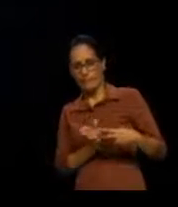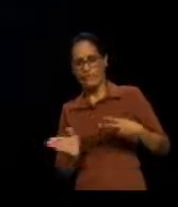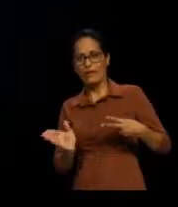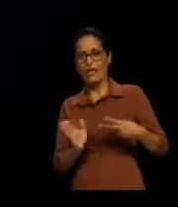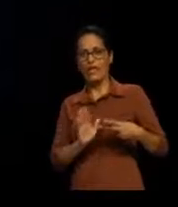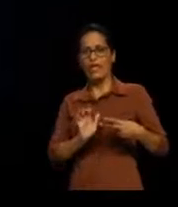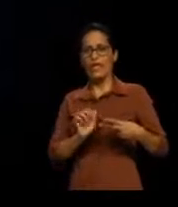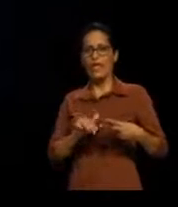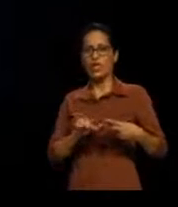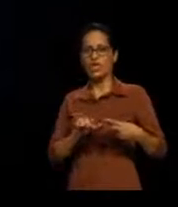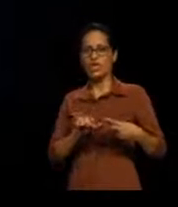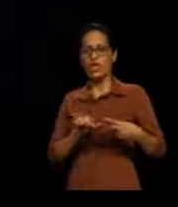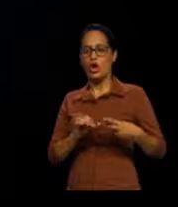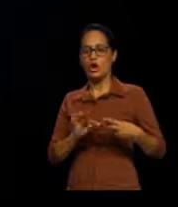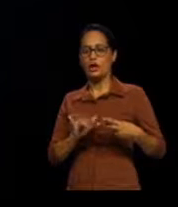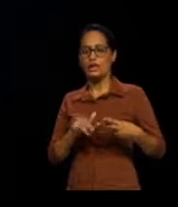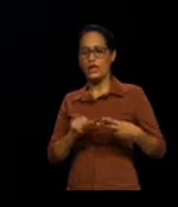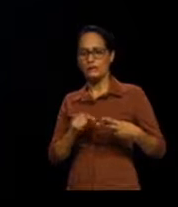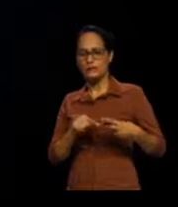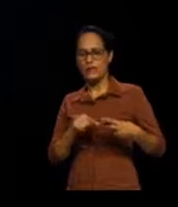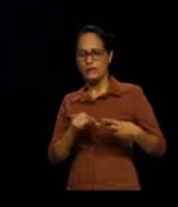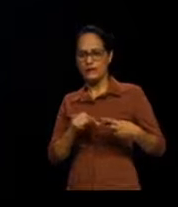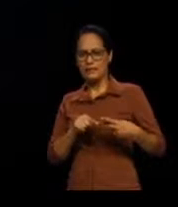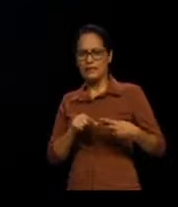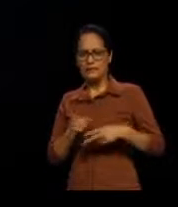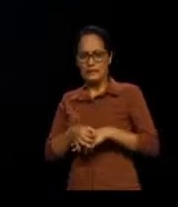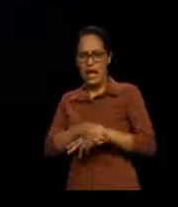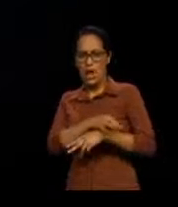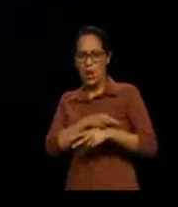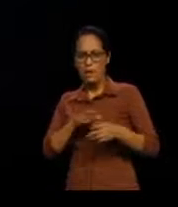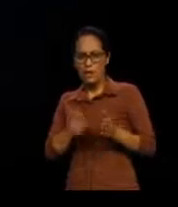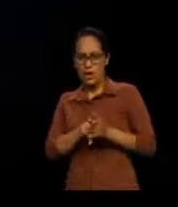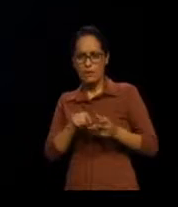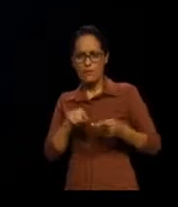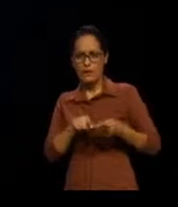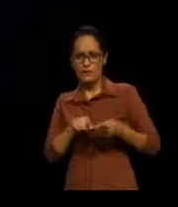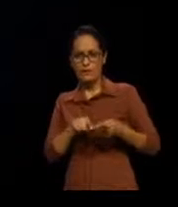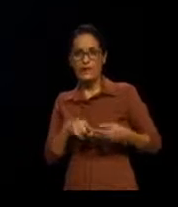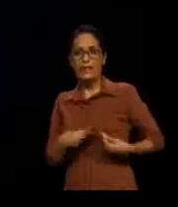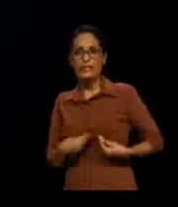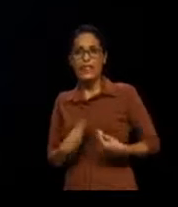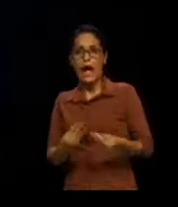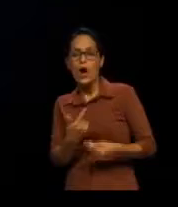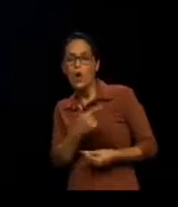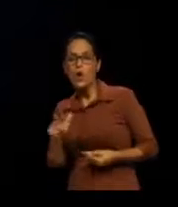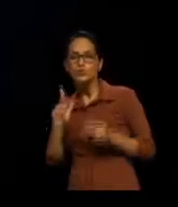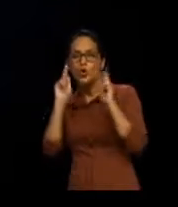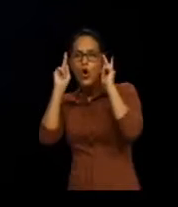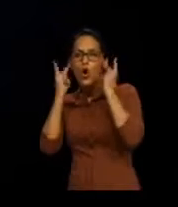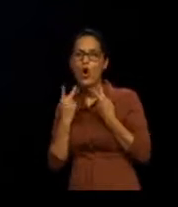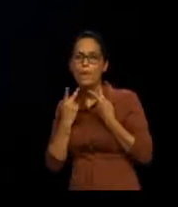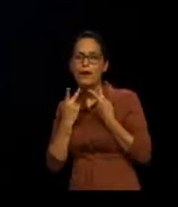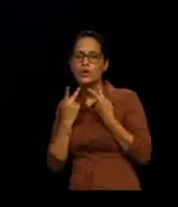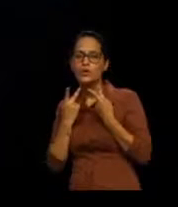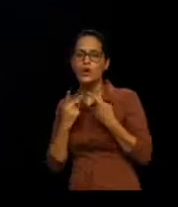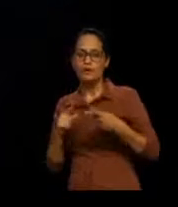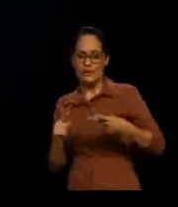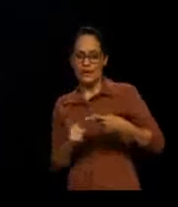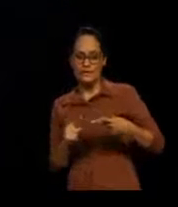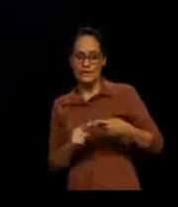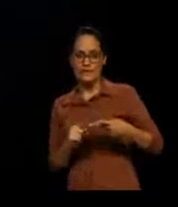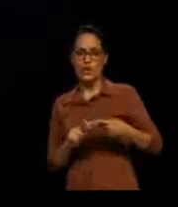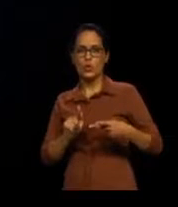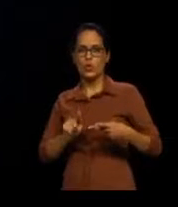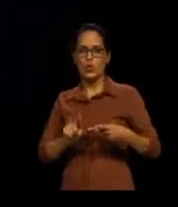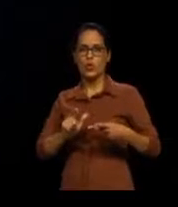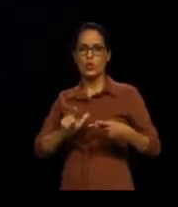pâncreas, que a gente chama de células alfas, vão secretar um outro hormônio, que a gente chama de glucagon.